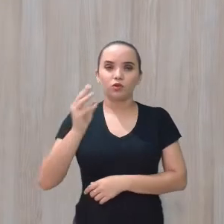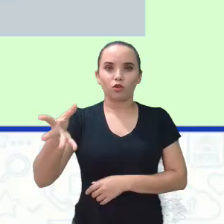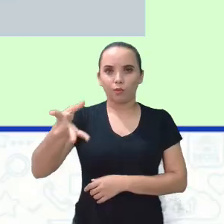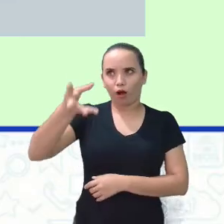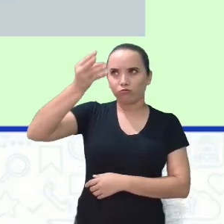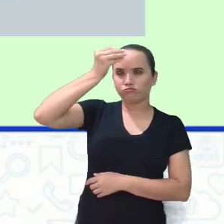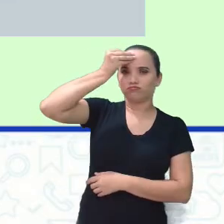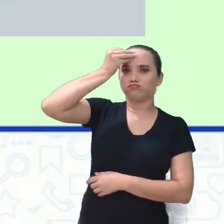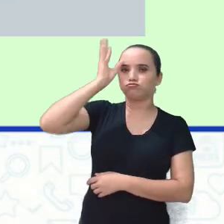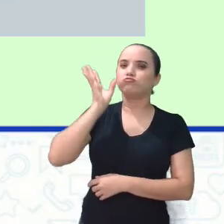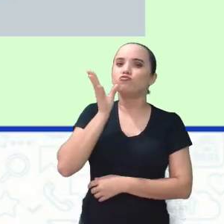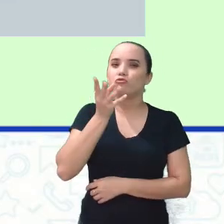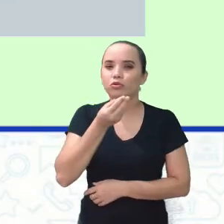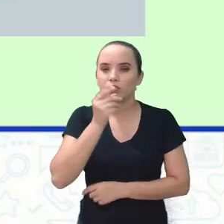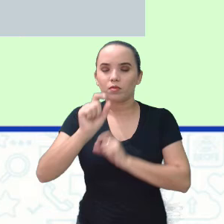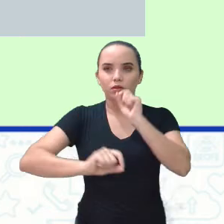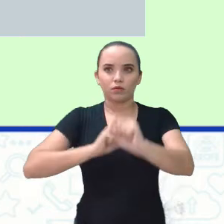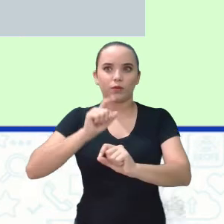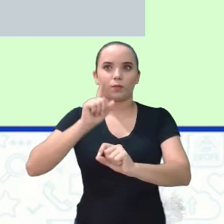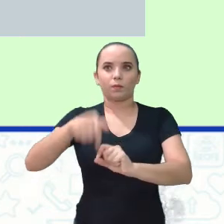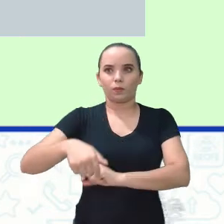de manchete o título